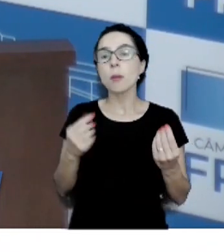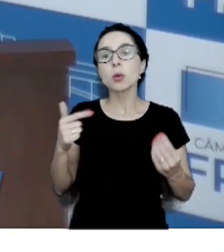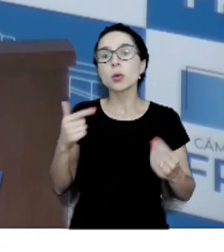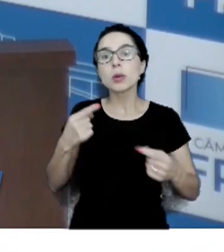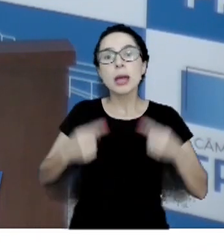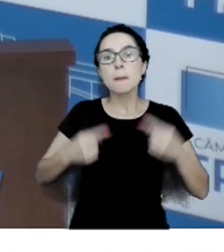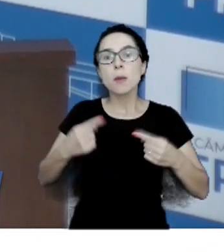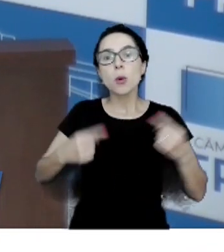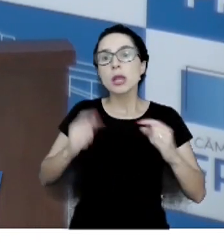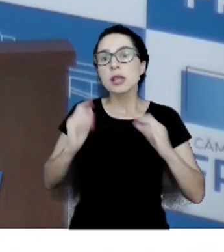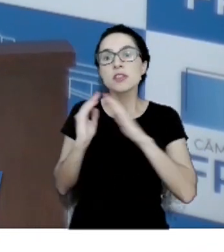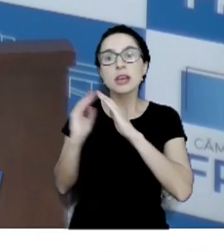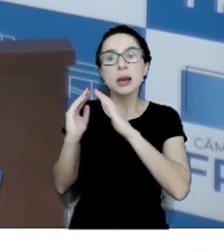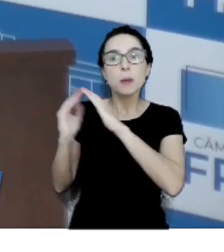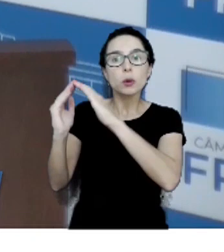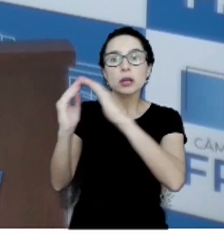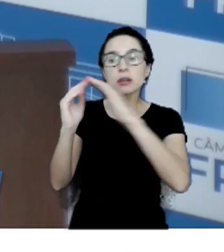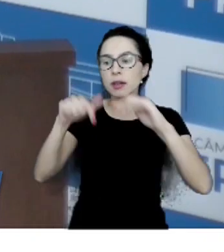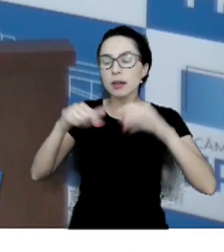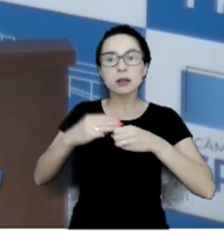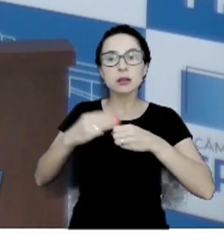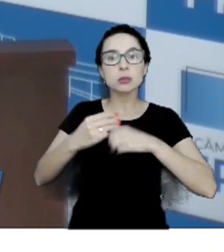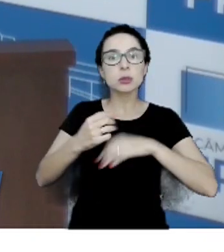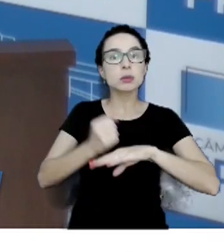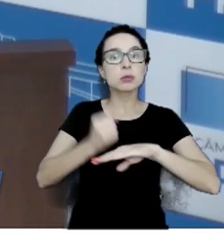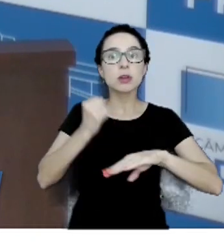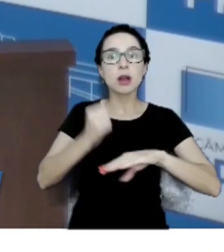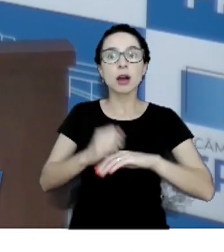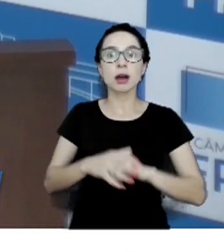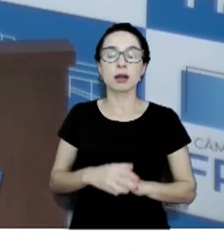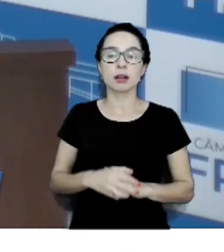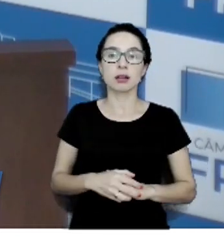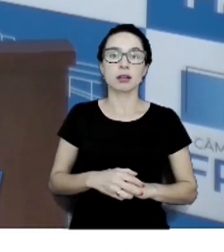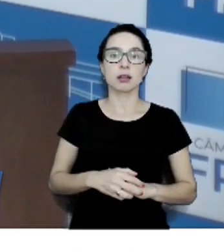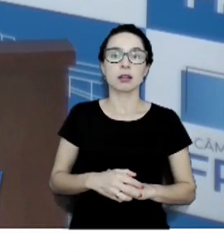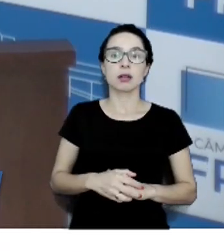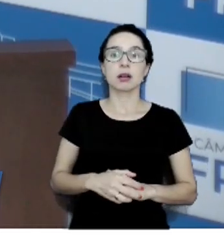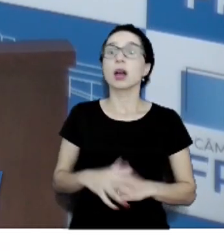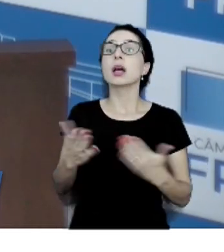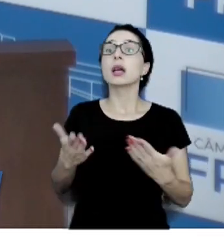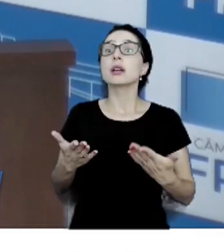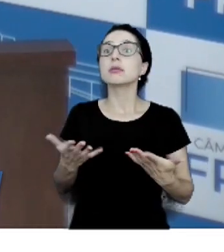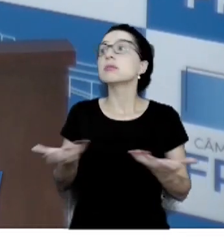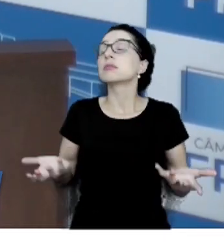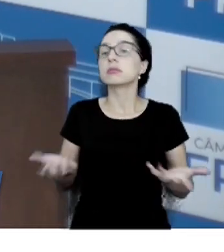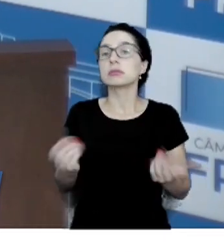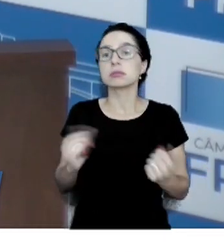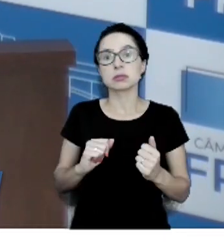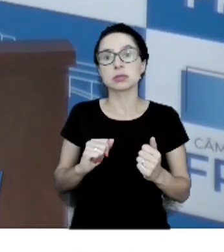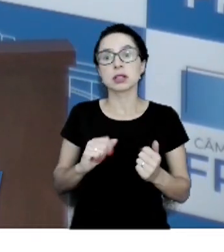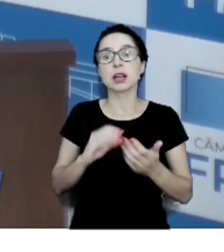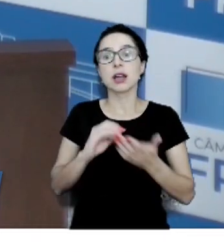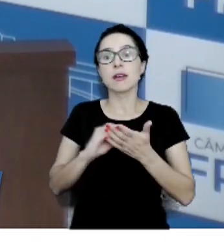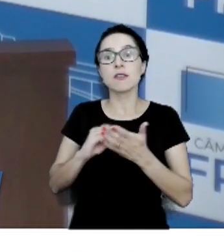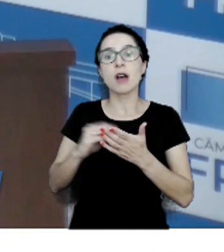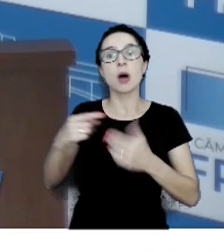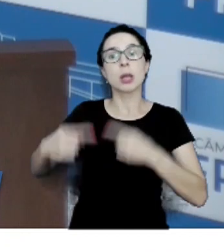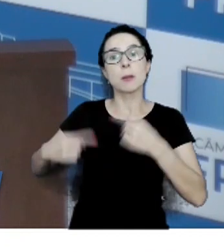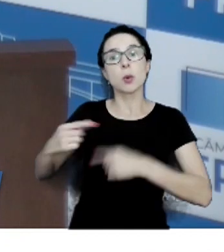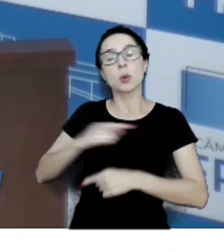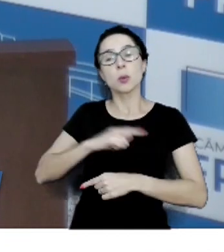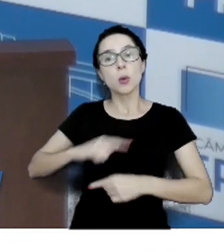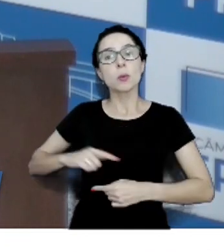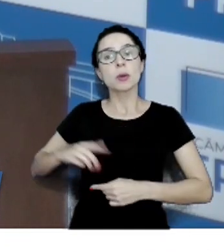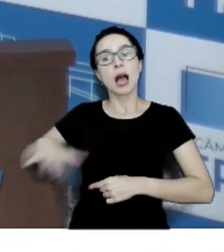habitacional no município de Franca. E o que que impera com a falta de políticas públicas em